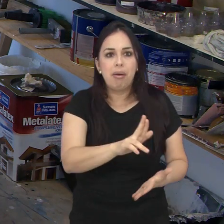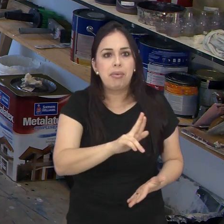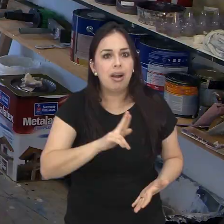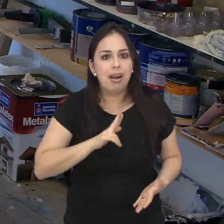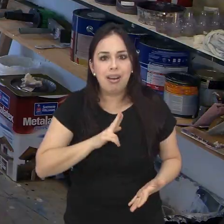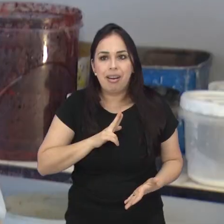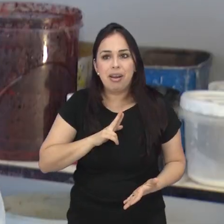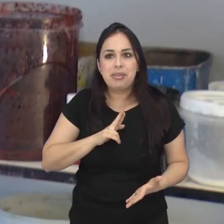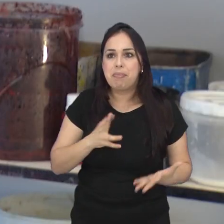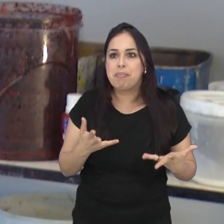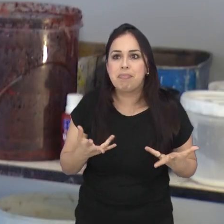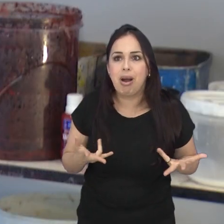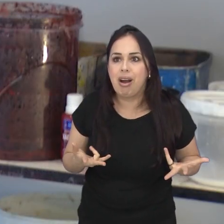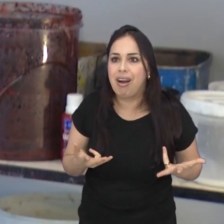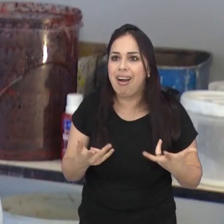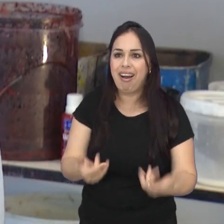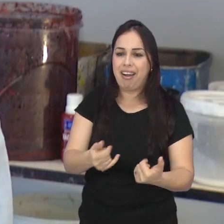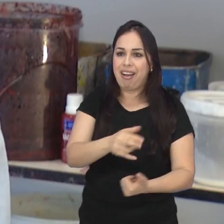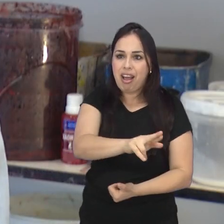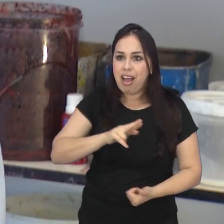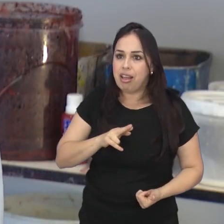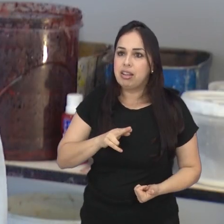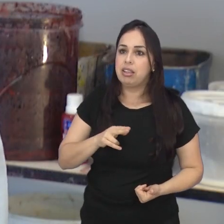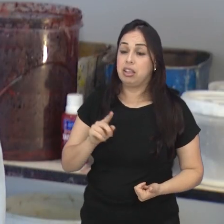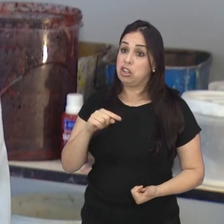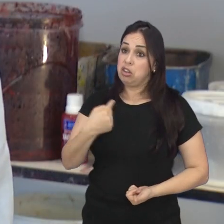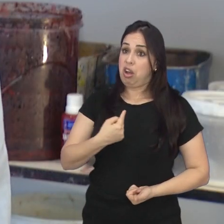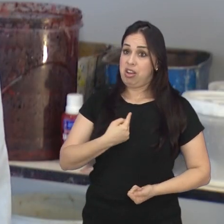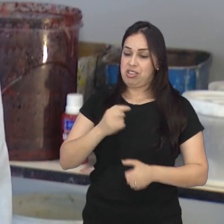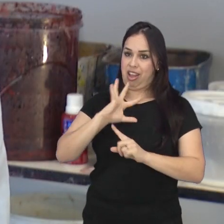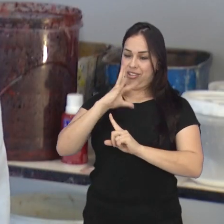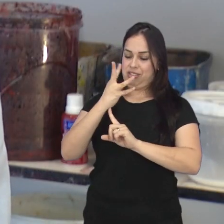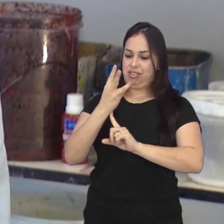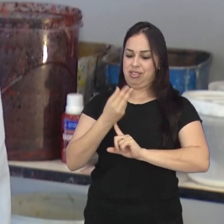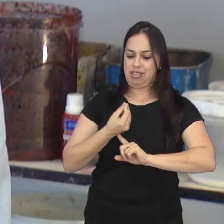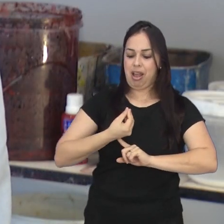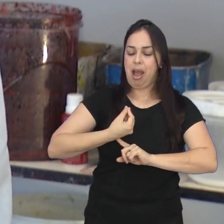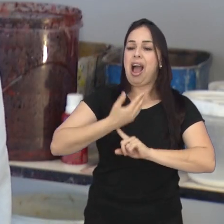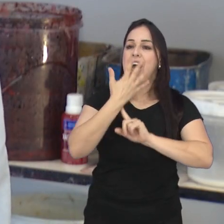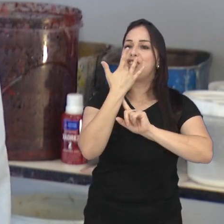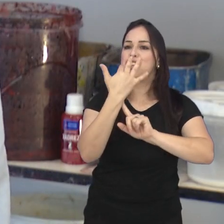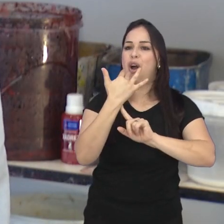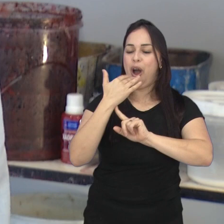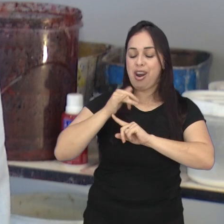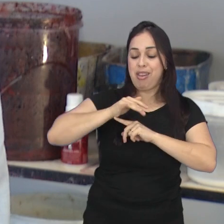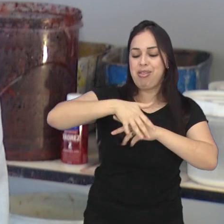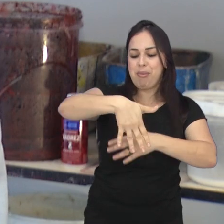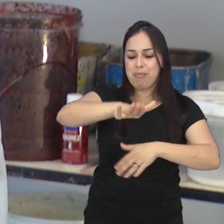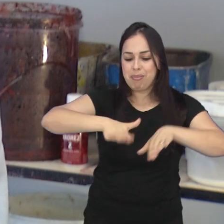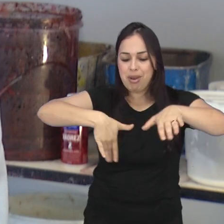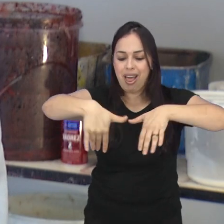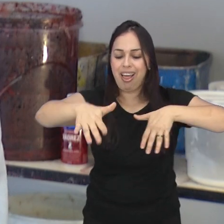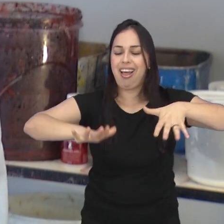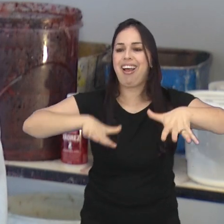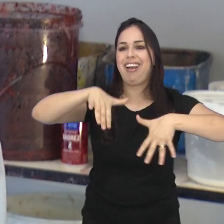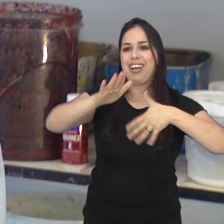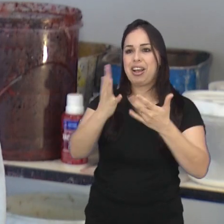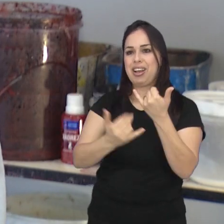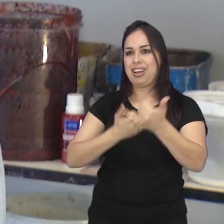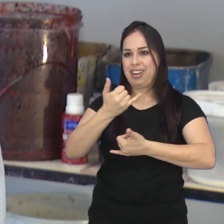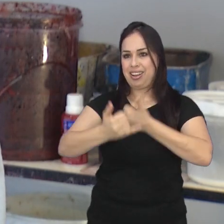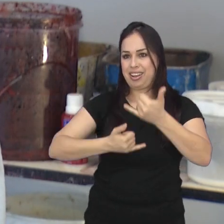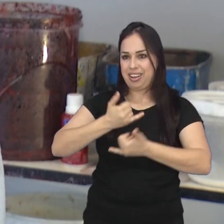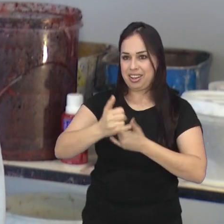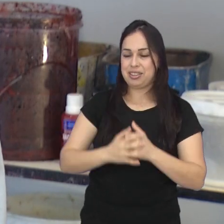uma resposta riquíssima, né? Porque é isso que a gente faz, né? Então, eu acho que